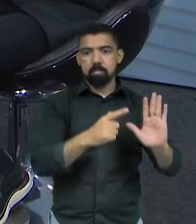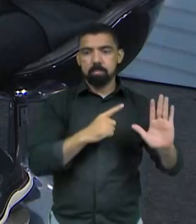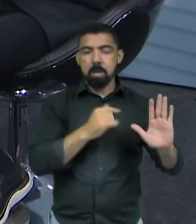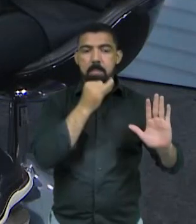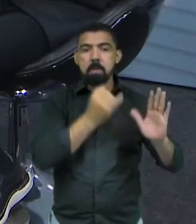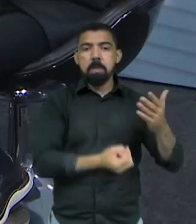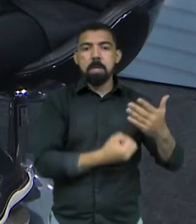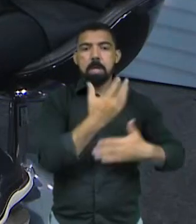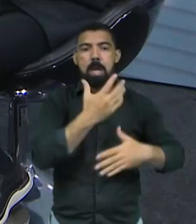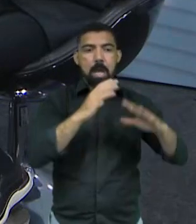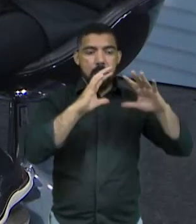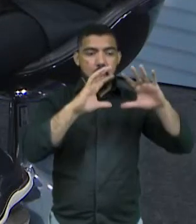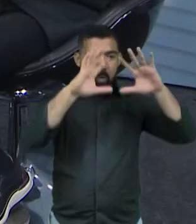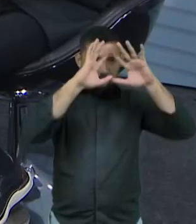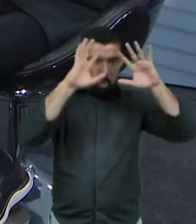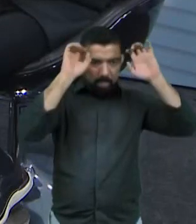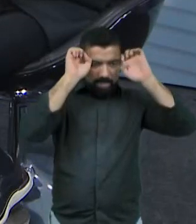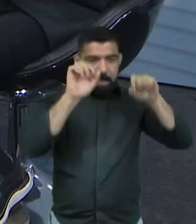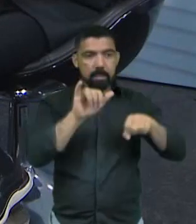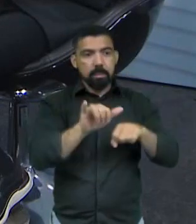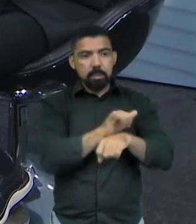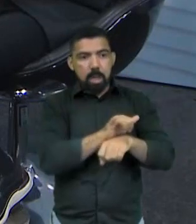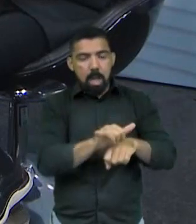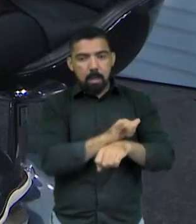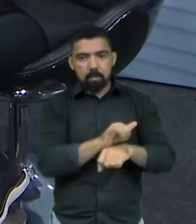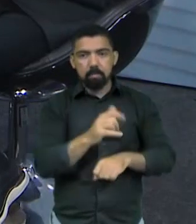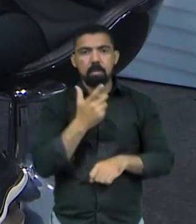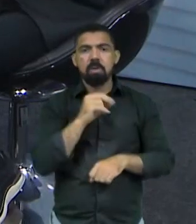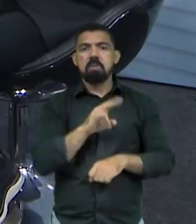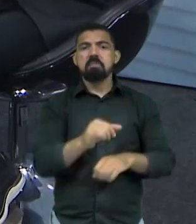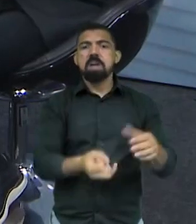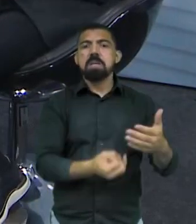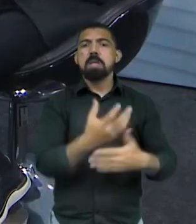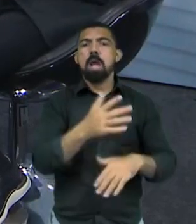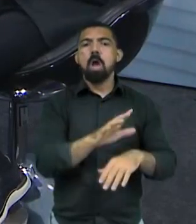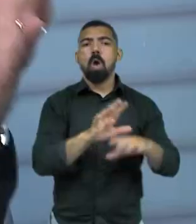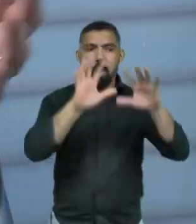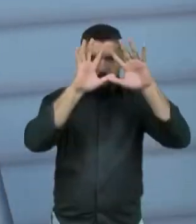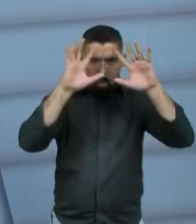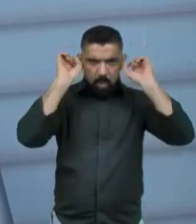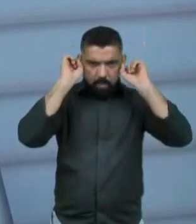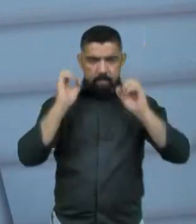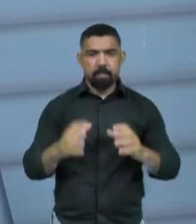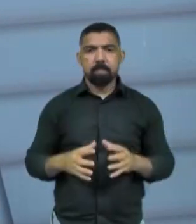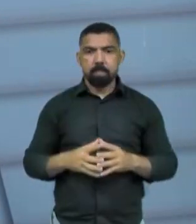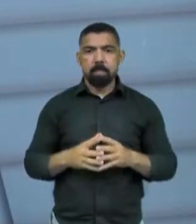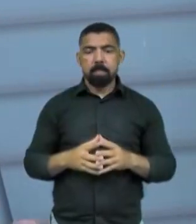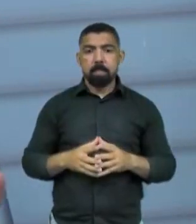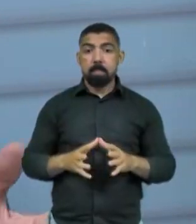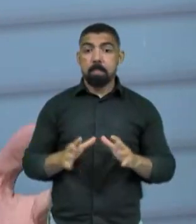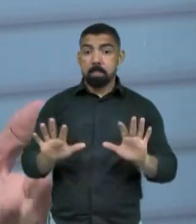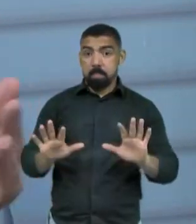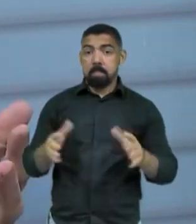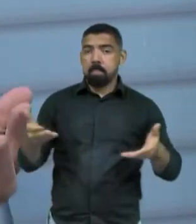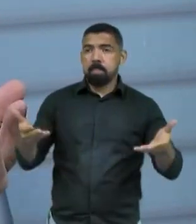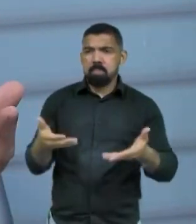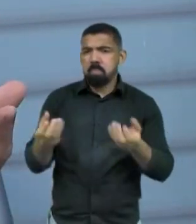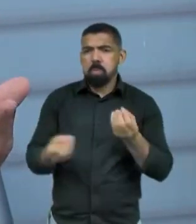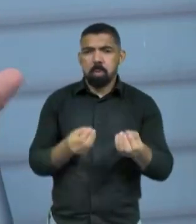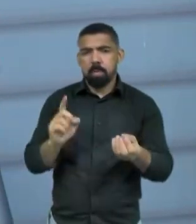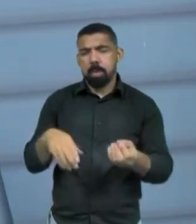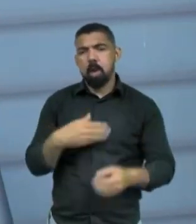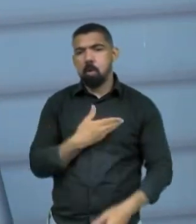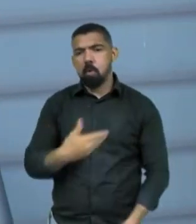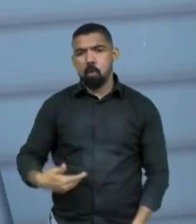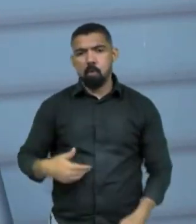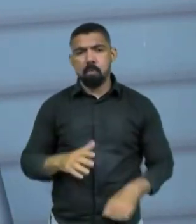comitê estratégico. Pronto. Quem é que deve formar esse comitê? Bom, assim, a princípio, né, o governador, o Sim.